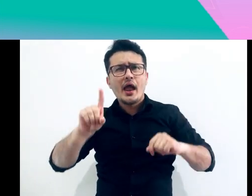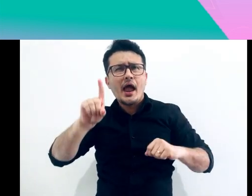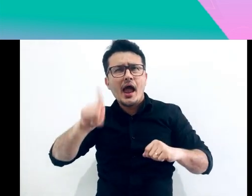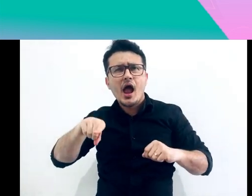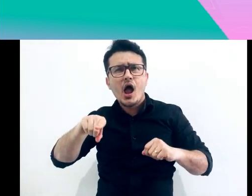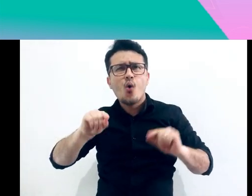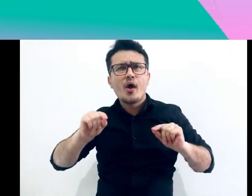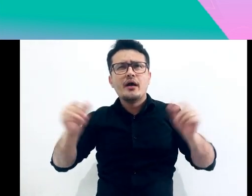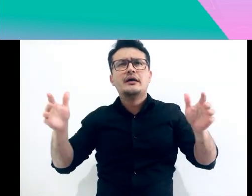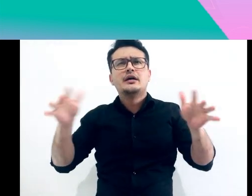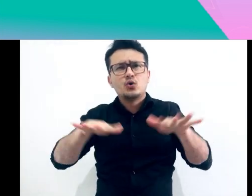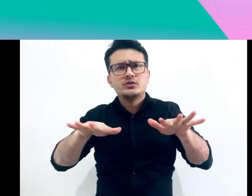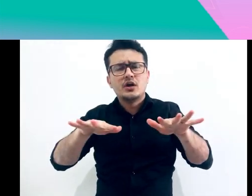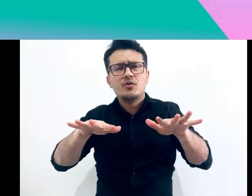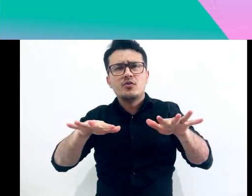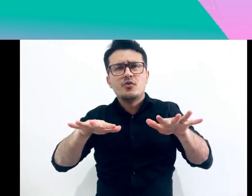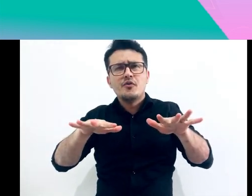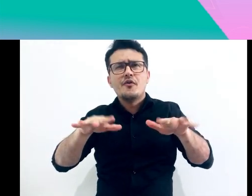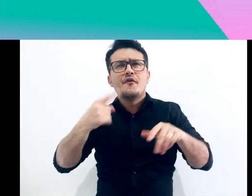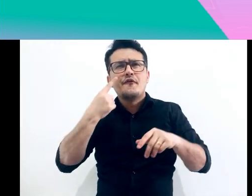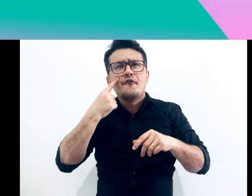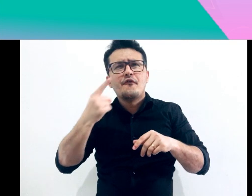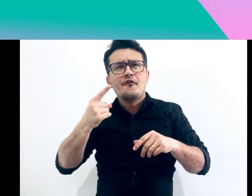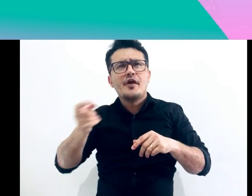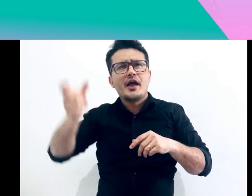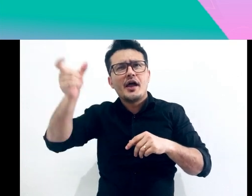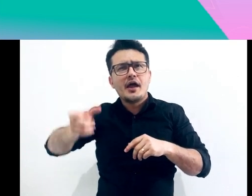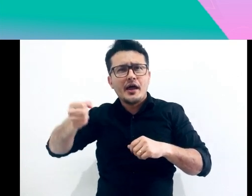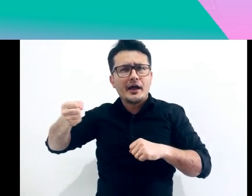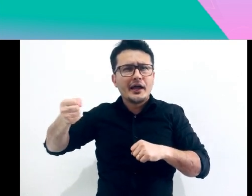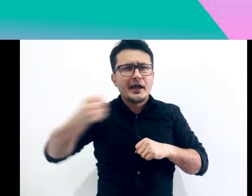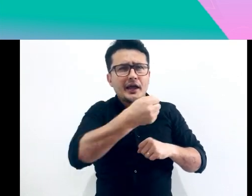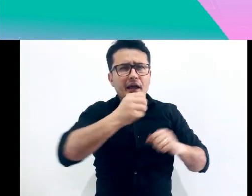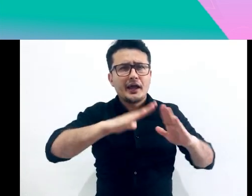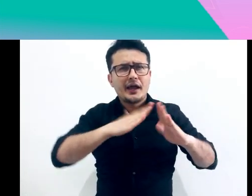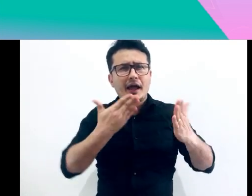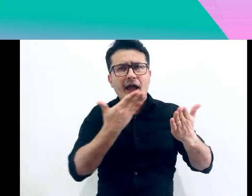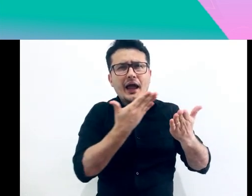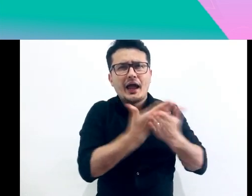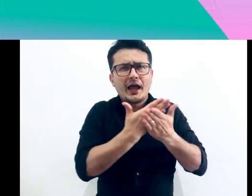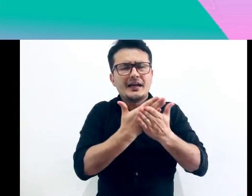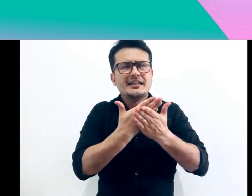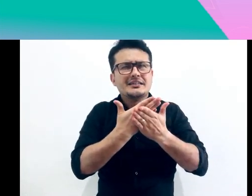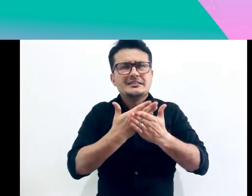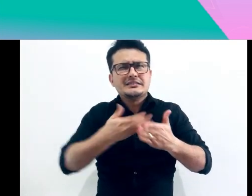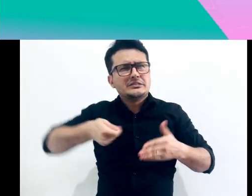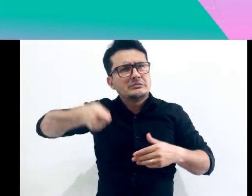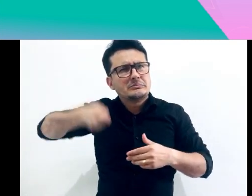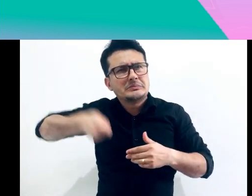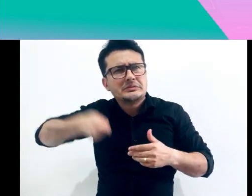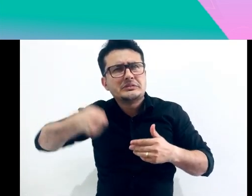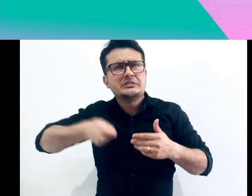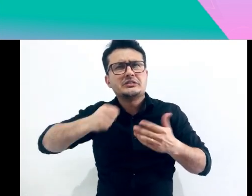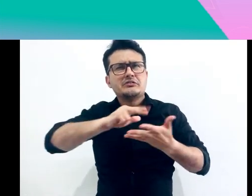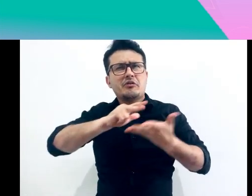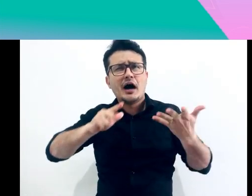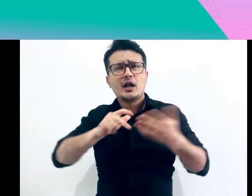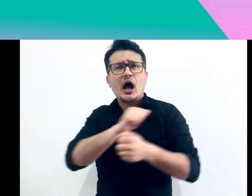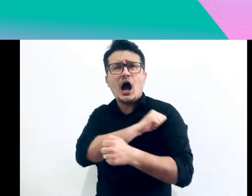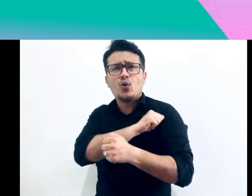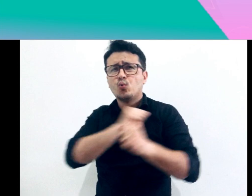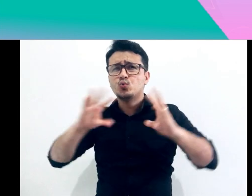também do Plano Nacional de Educação é a inclusão, pois prevê a inserção escolar de forma